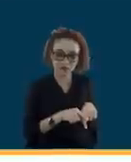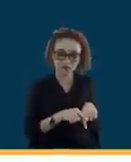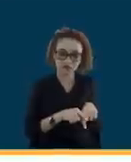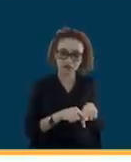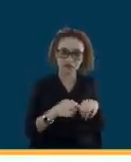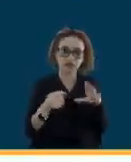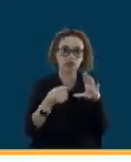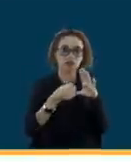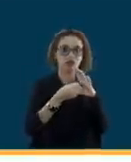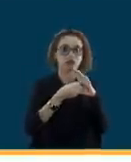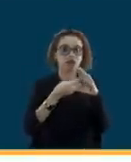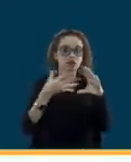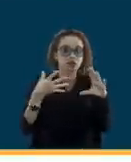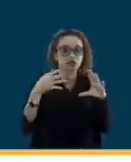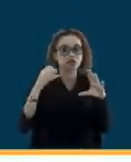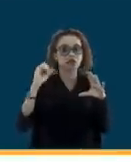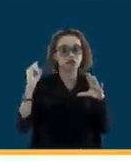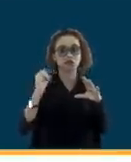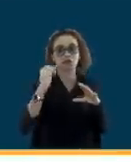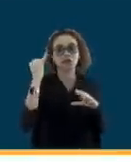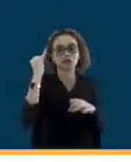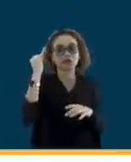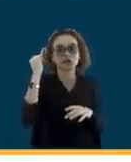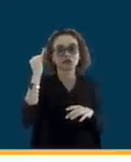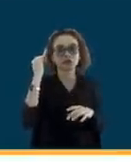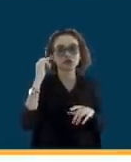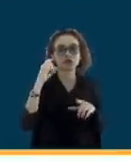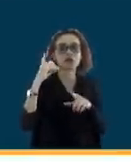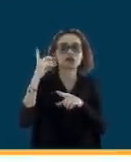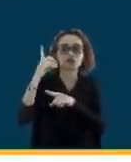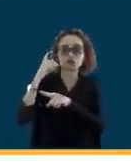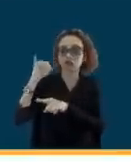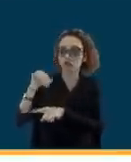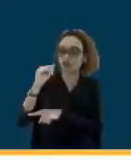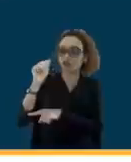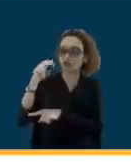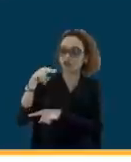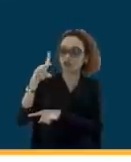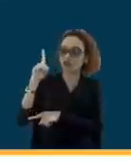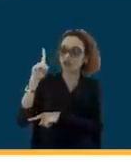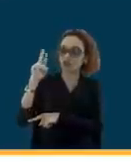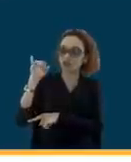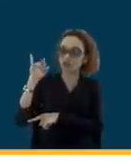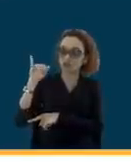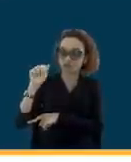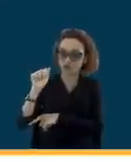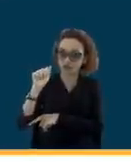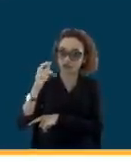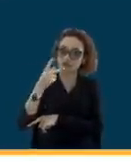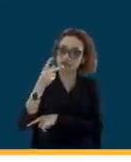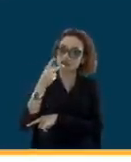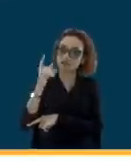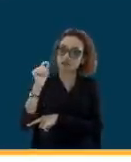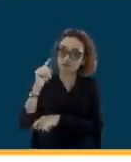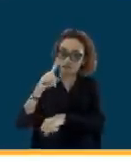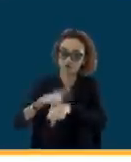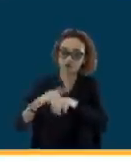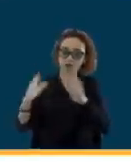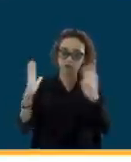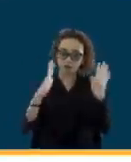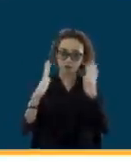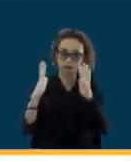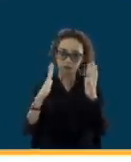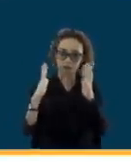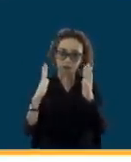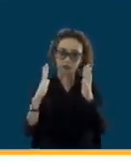característica importante que a querida Jandira também mencionou, que esse momento, o momento em que